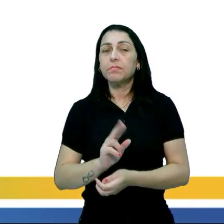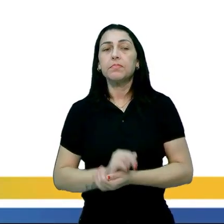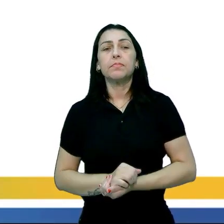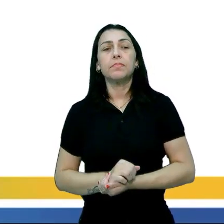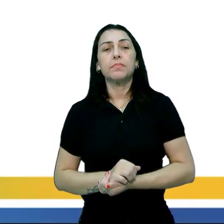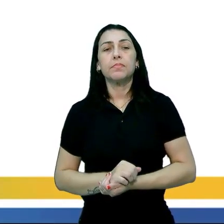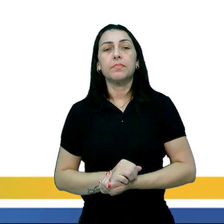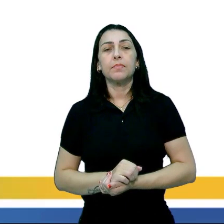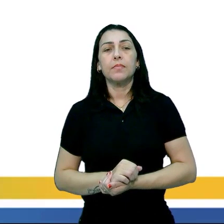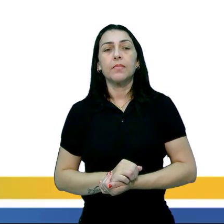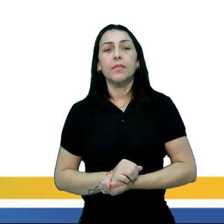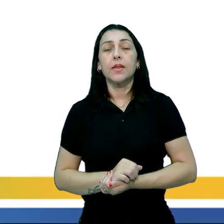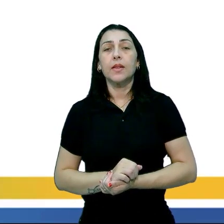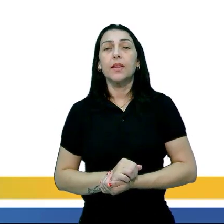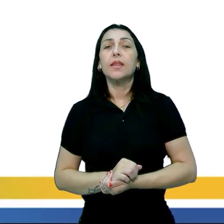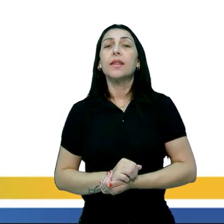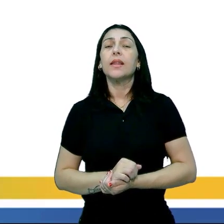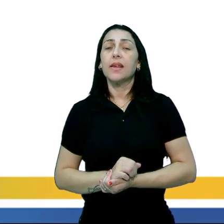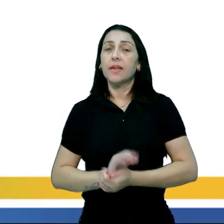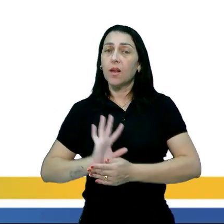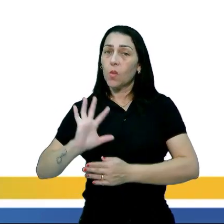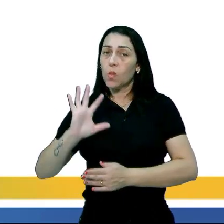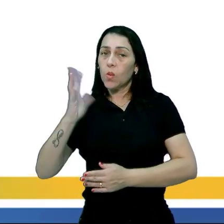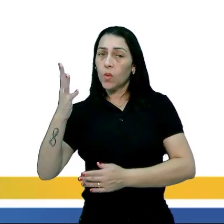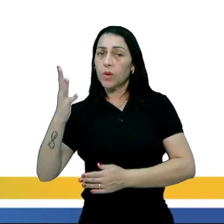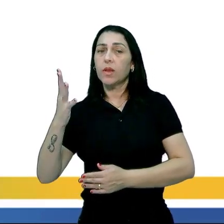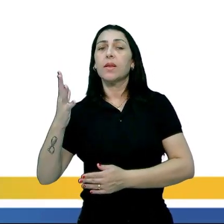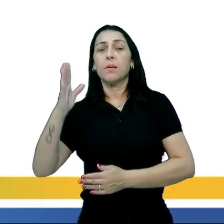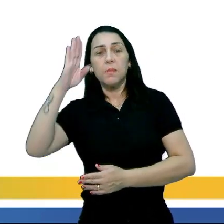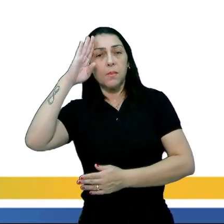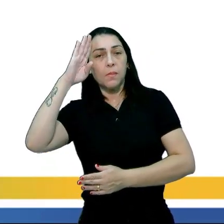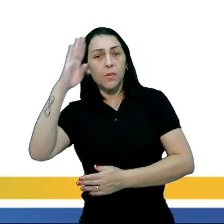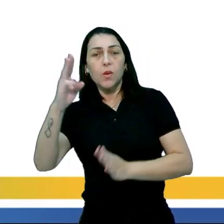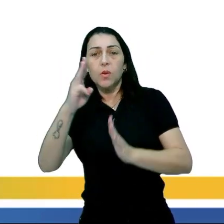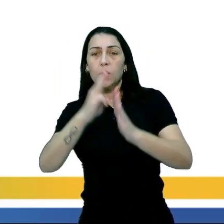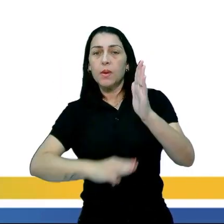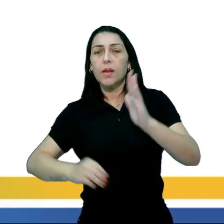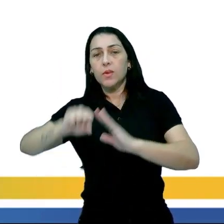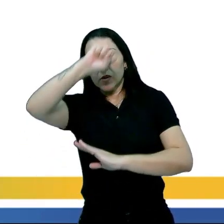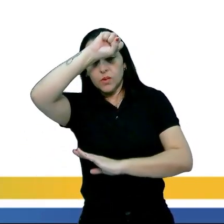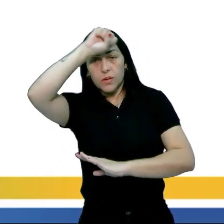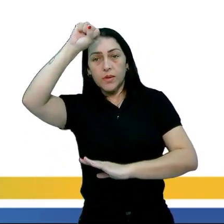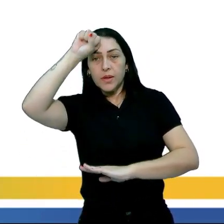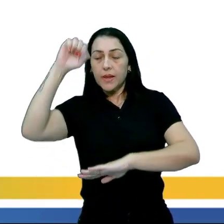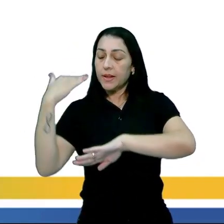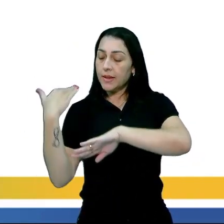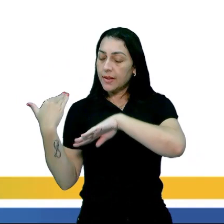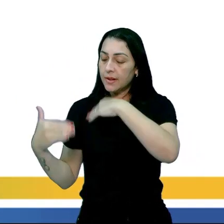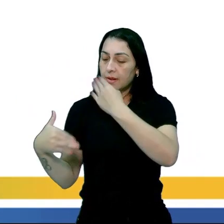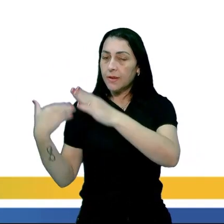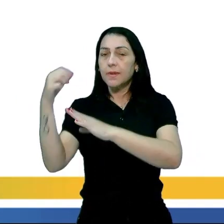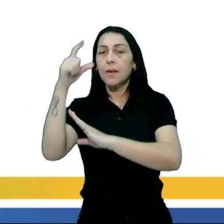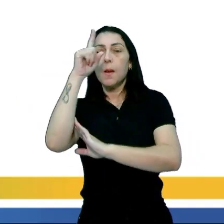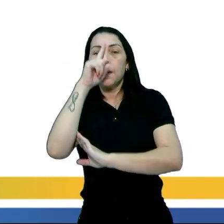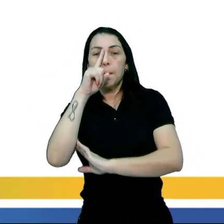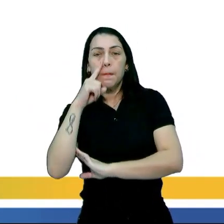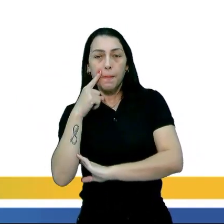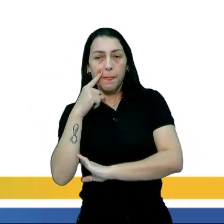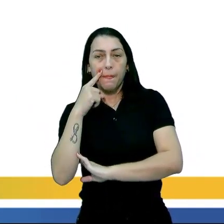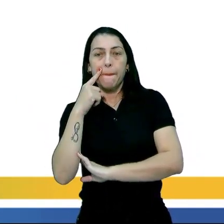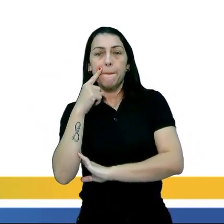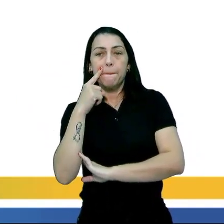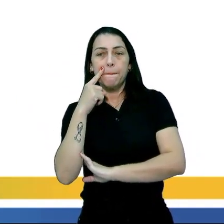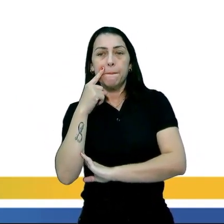resposta. Esse procedimento primordial do método sociológico, desenvolvido por